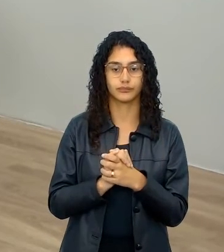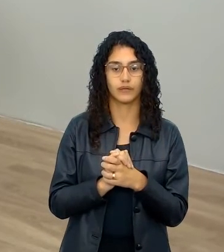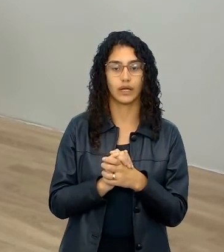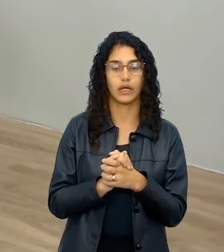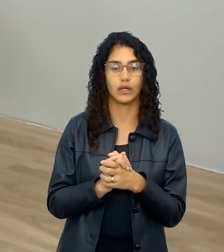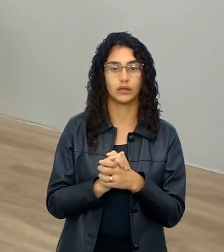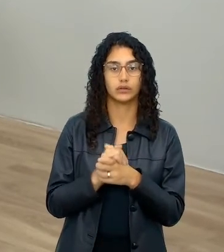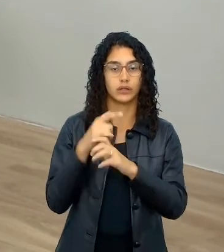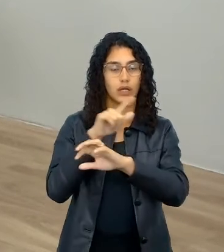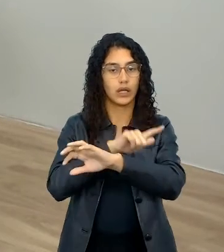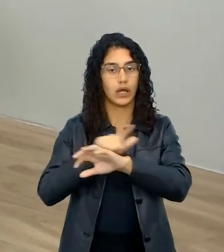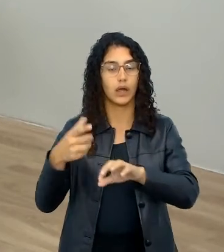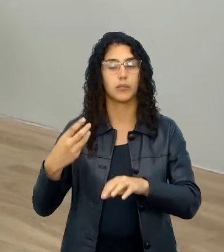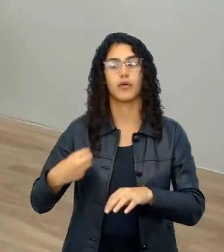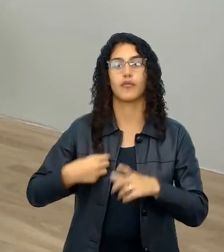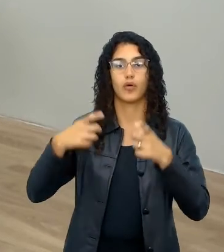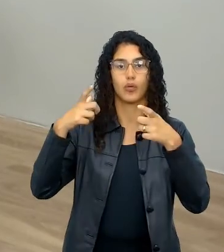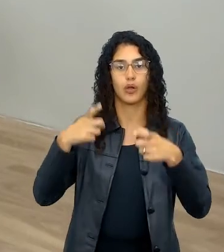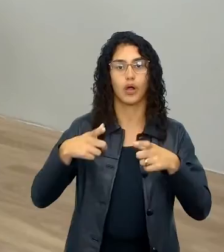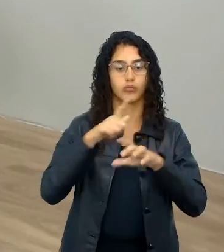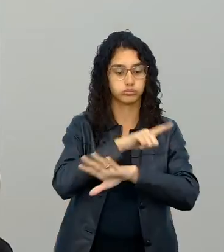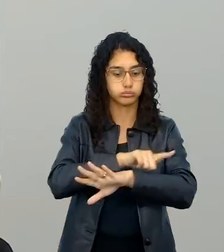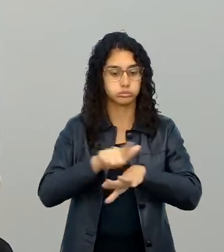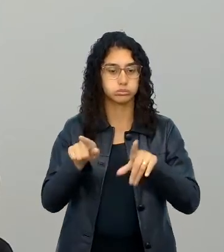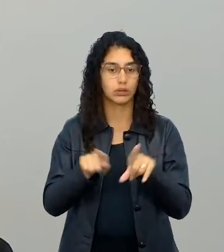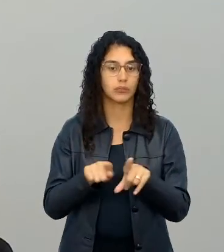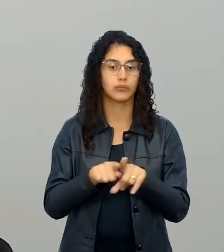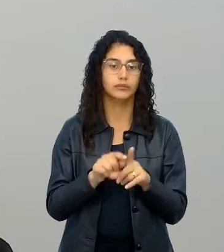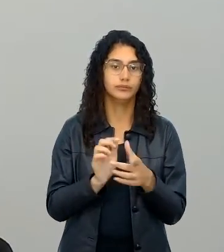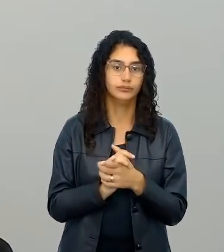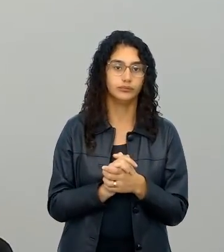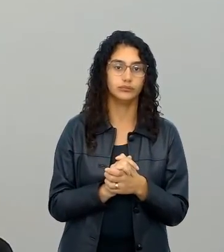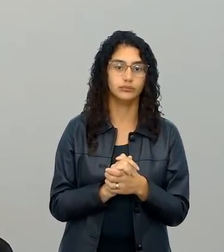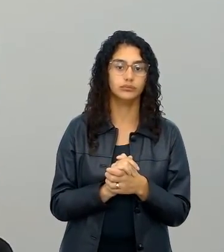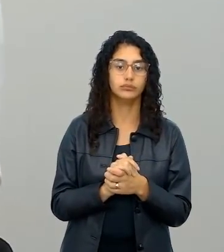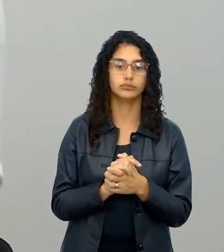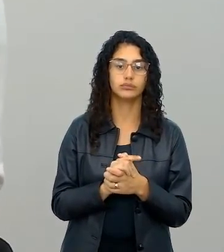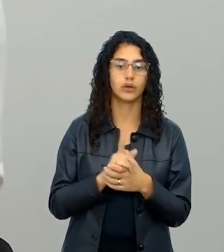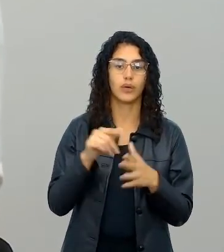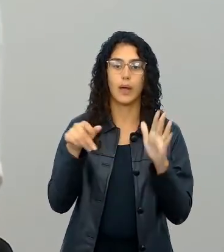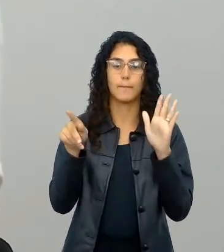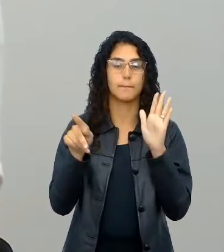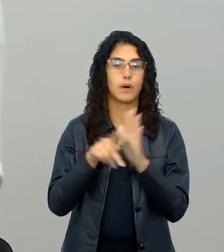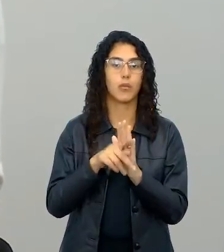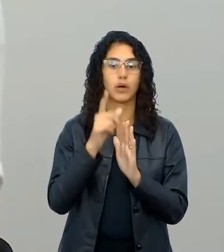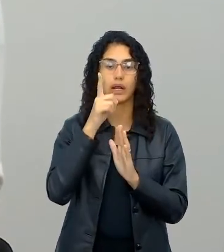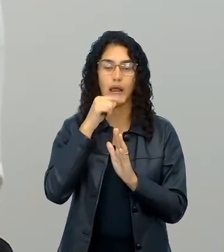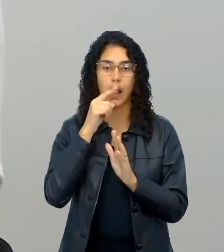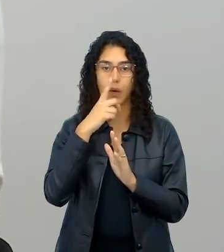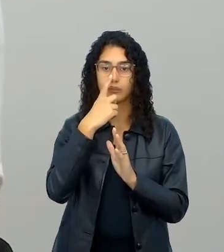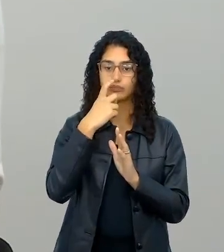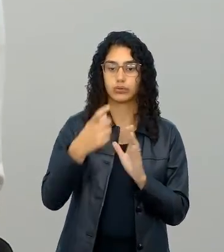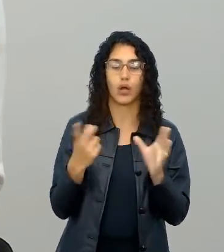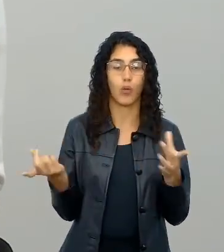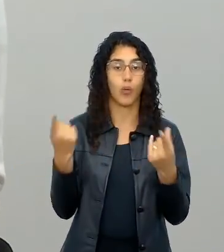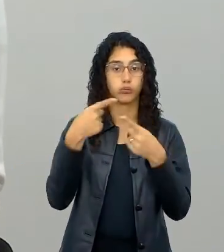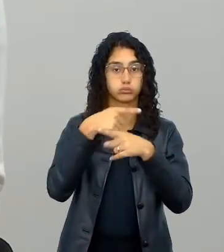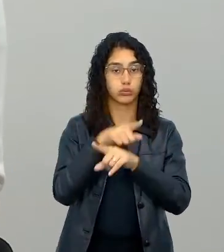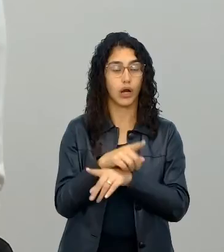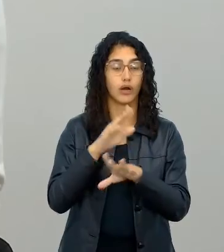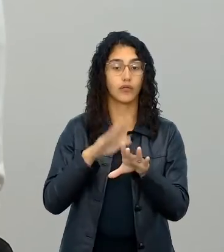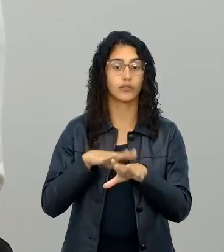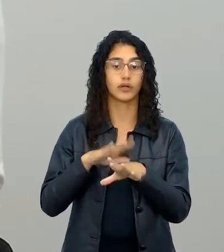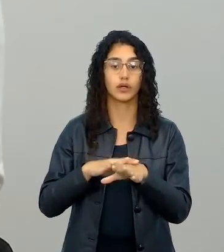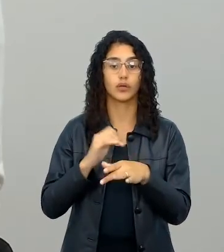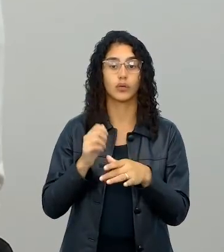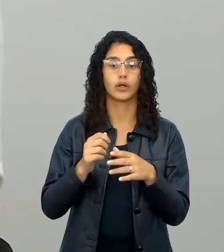né? Viver num local limpo. Então, saneamento não é esgoto, rede de esgoto, é justamente o contrário. É fazer